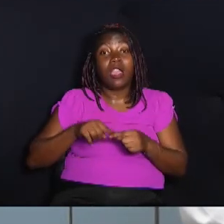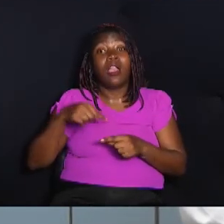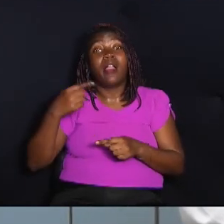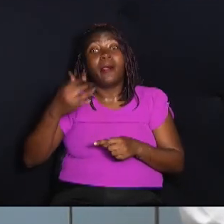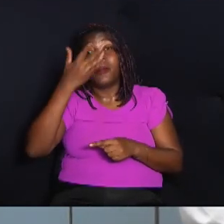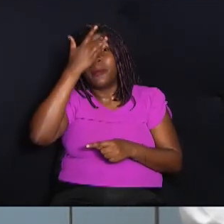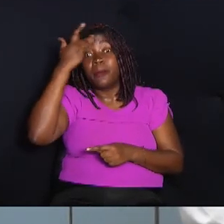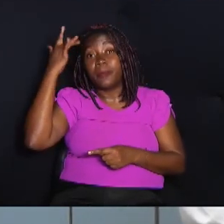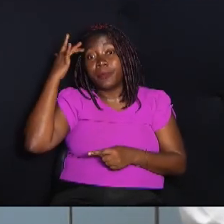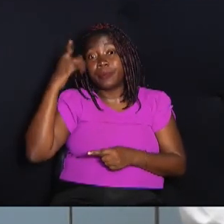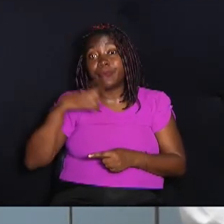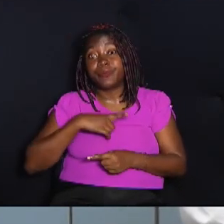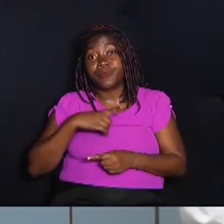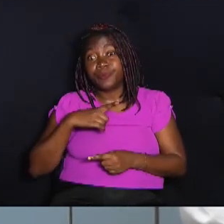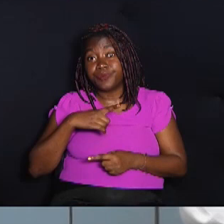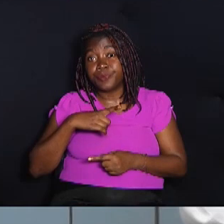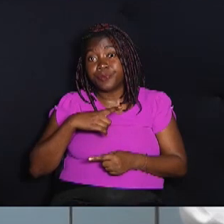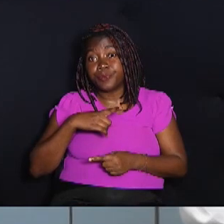né,